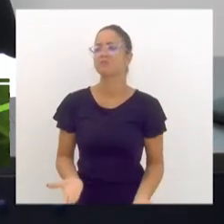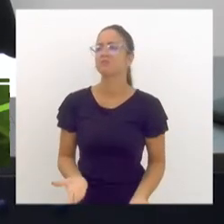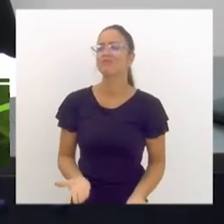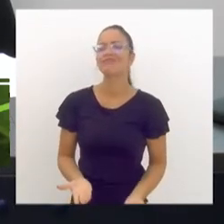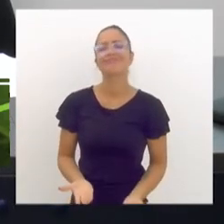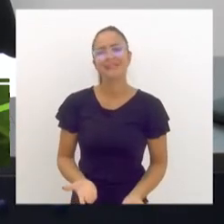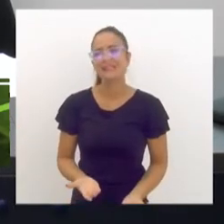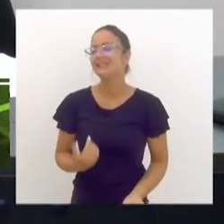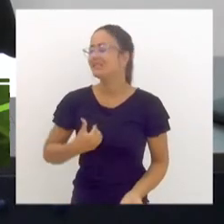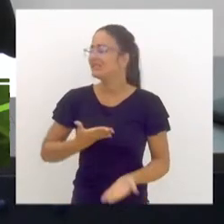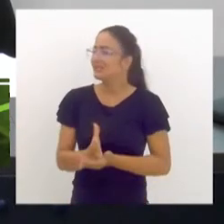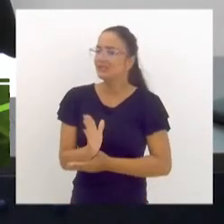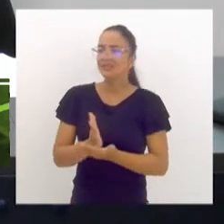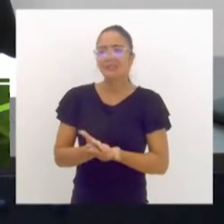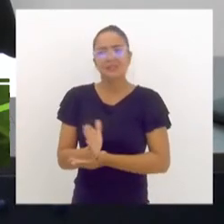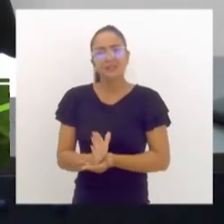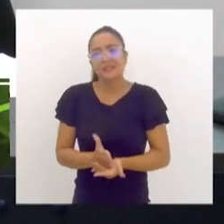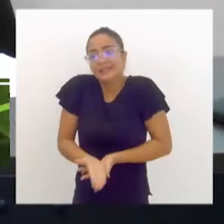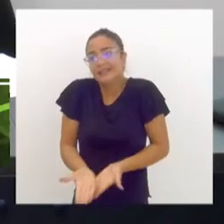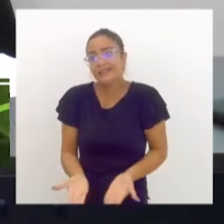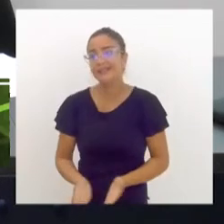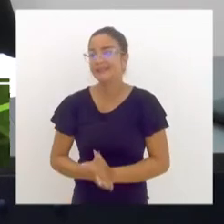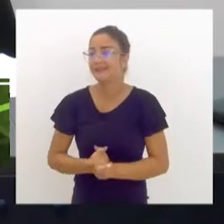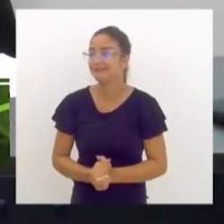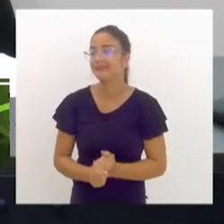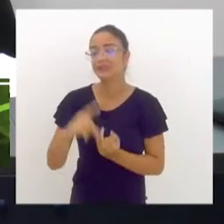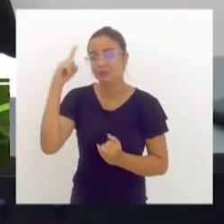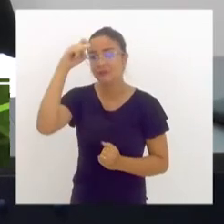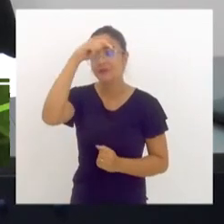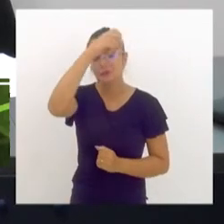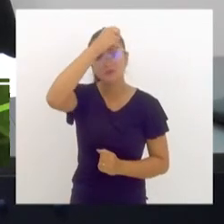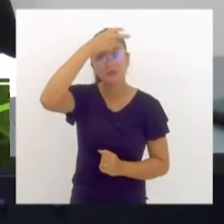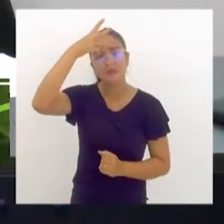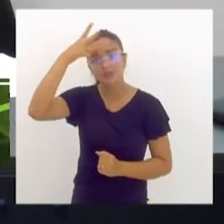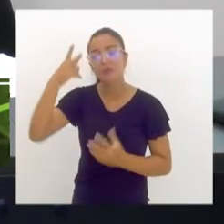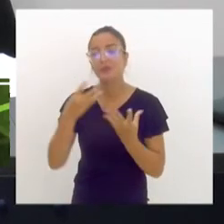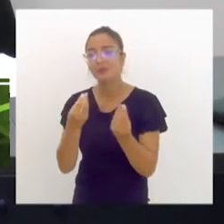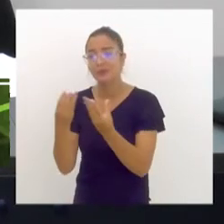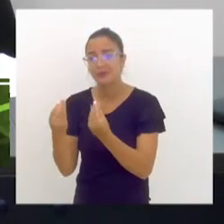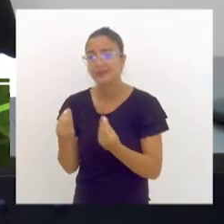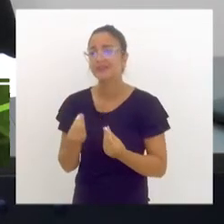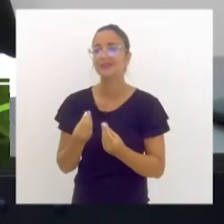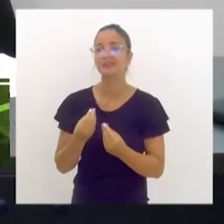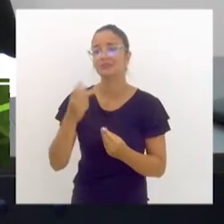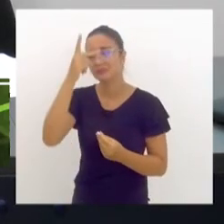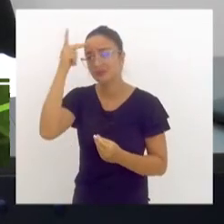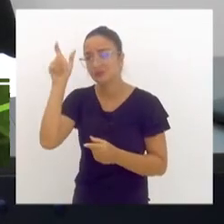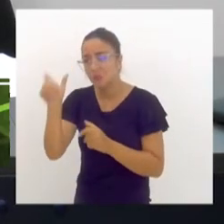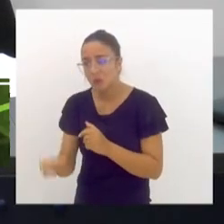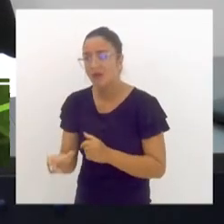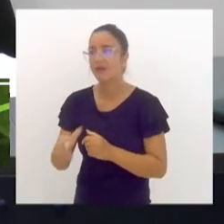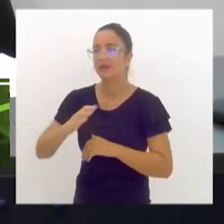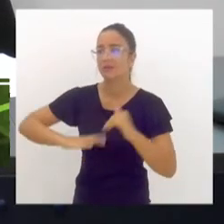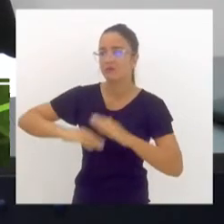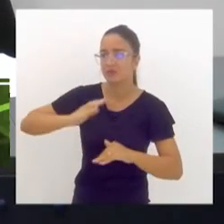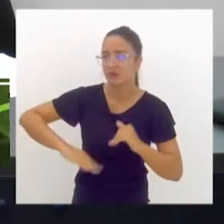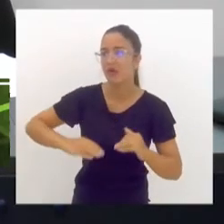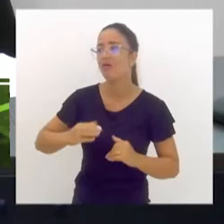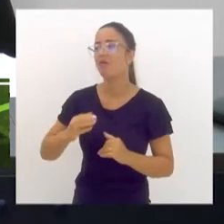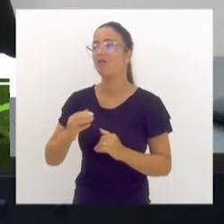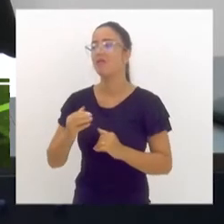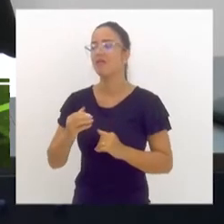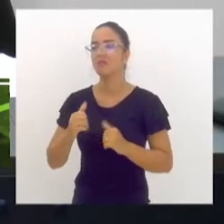A gente sabe que, infelizmente, essa é também a realidade de muitos municípios, então, muitas vezes, inclusive, o aluno com deficiência sequer chega no ensino